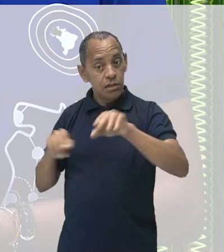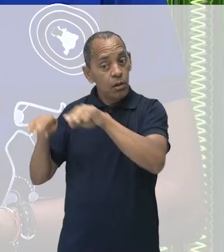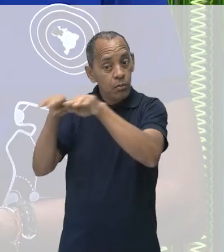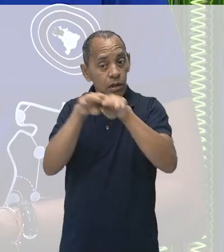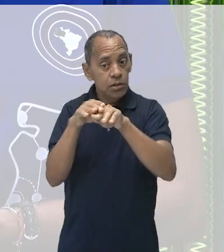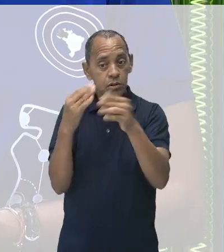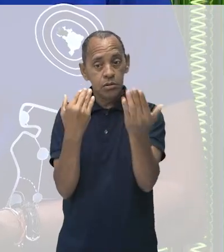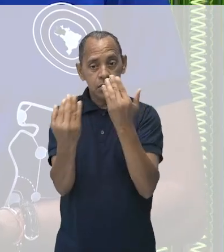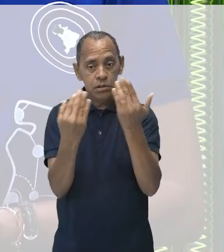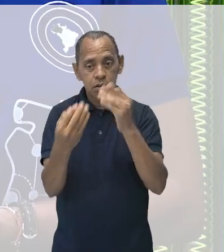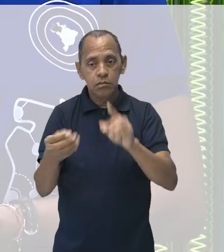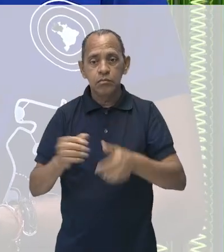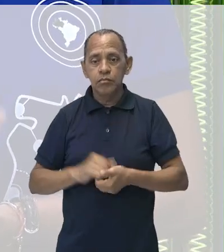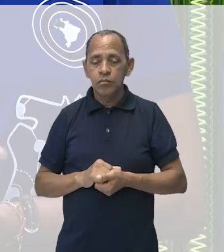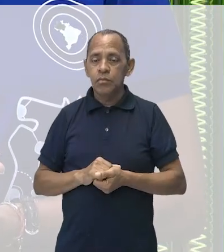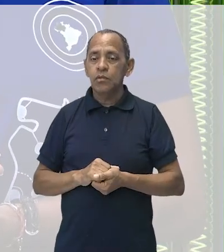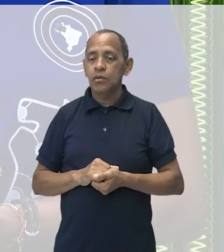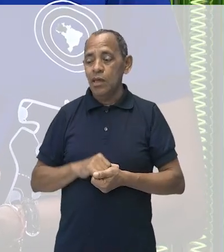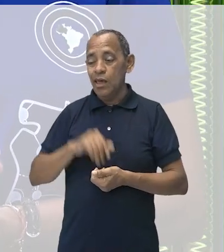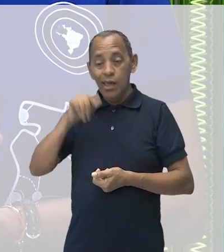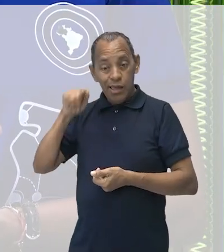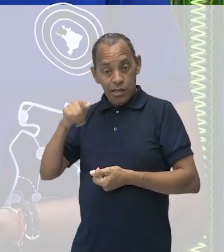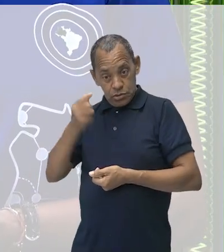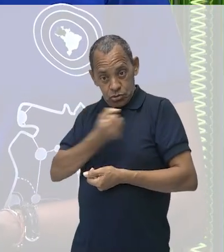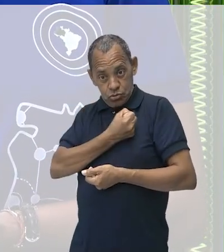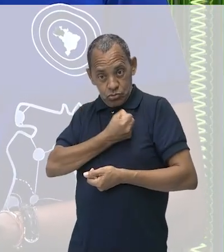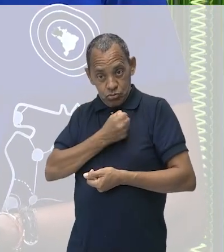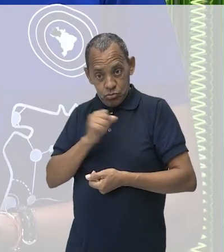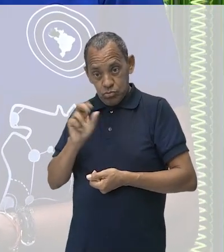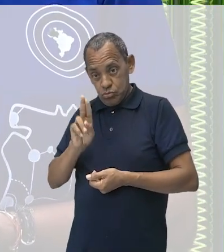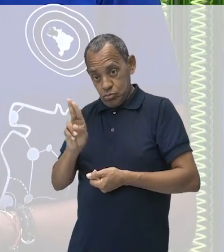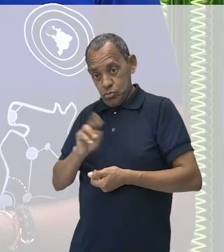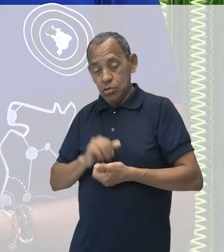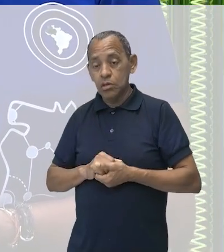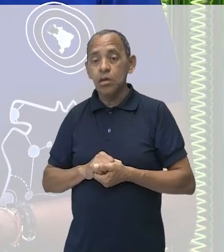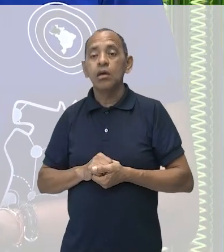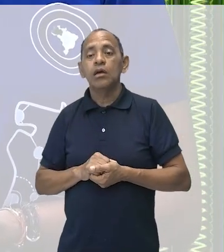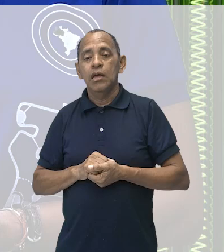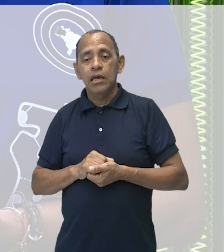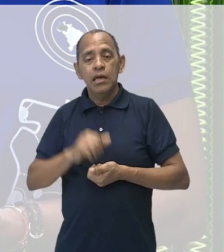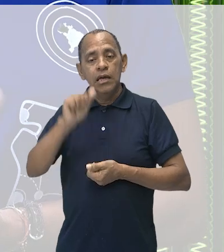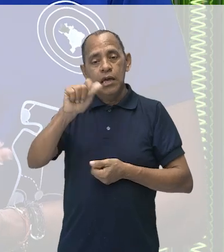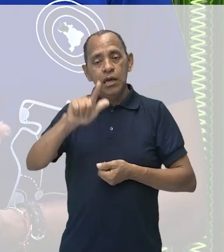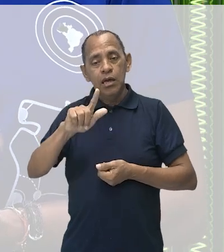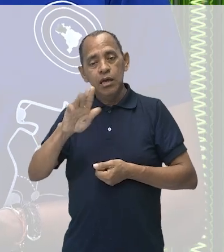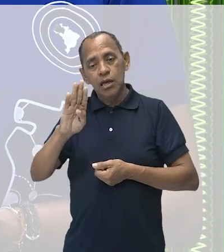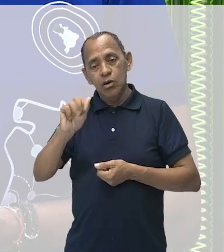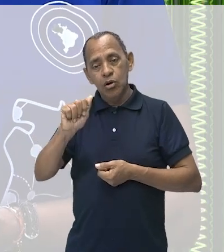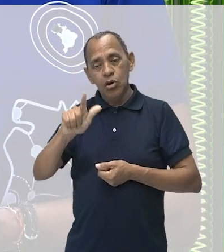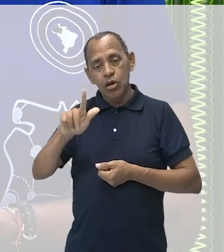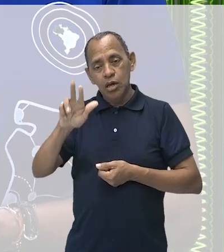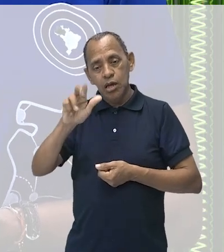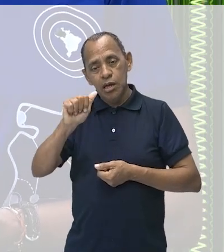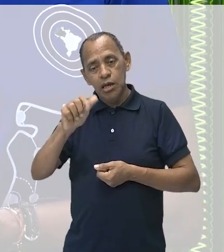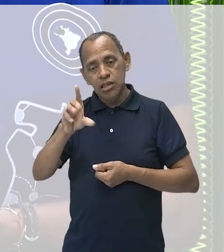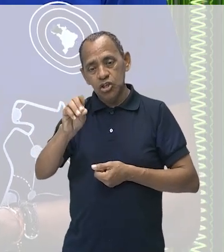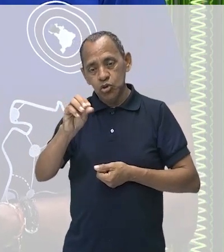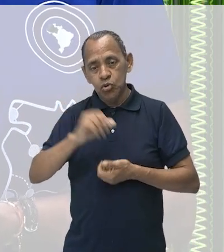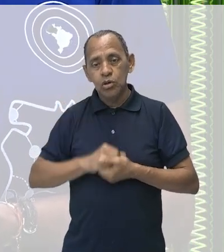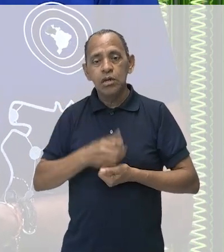padrão de comparação. E esse número é chamado de número de Avogadro e é aproximadamente